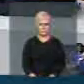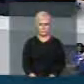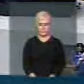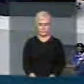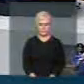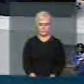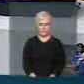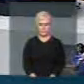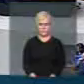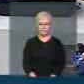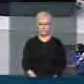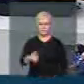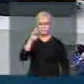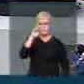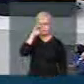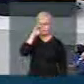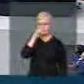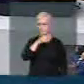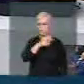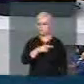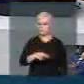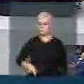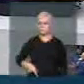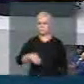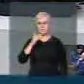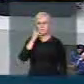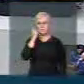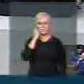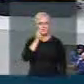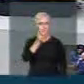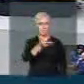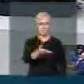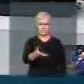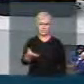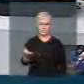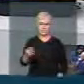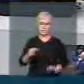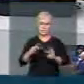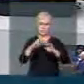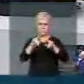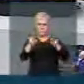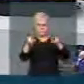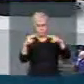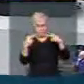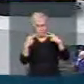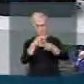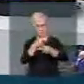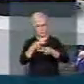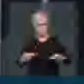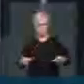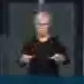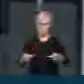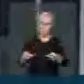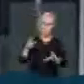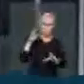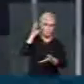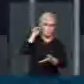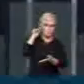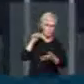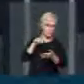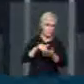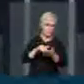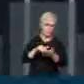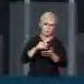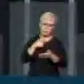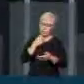Senhor presidente, colegas parlamentares, todos que nos visitam, eu me inscrevi para